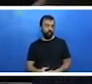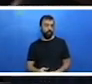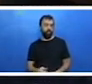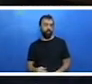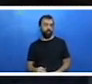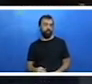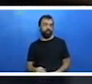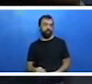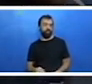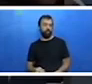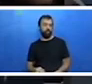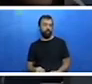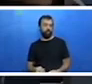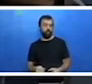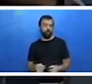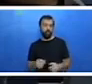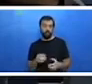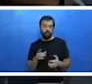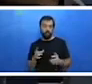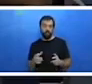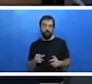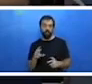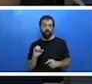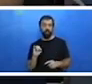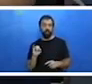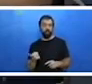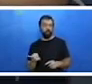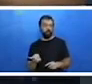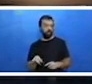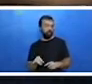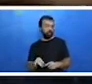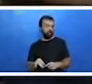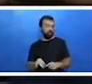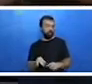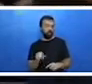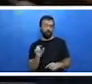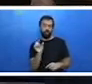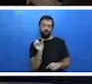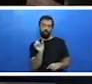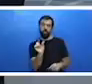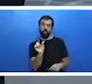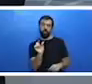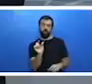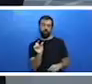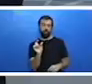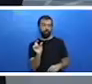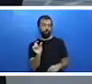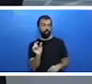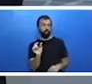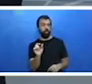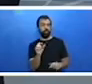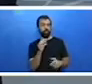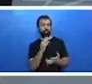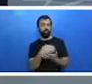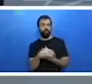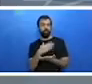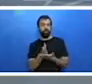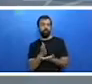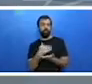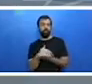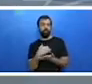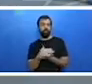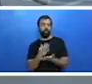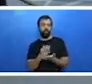todo? Se eu pegar uma parte, como que vai representar isso? Vou dividir tudo por 100,